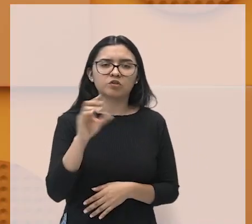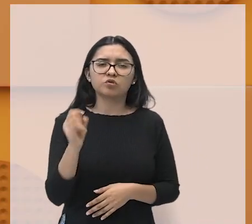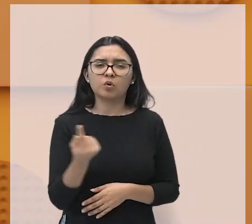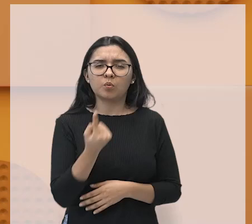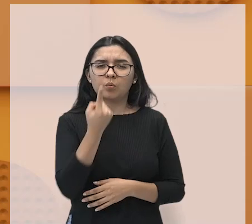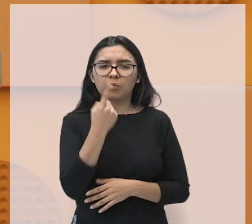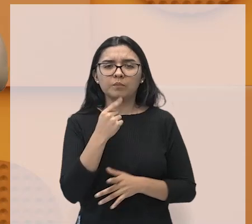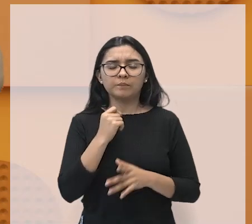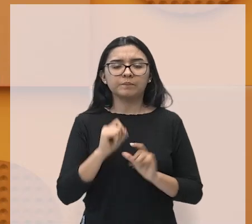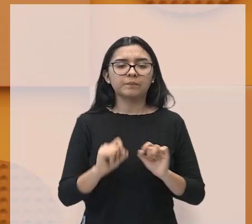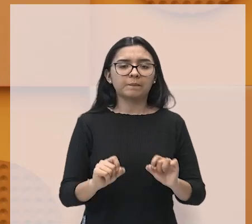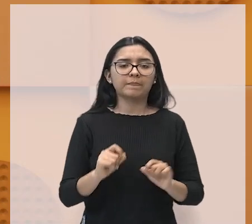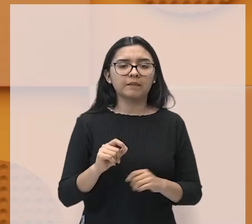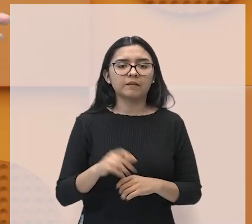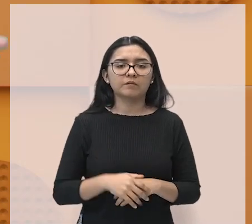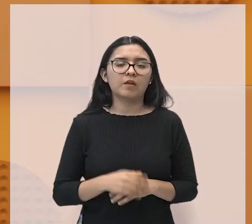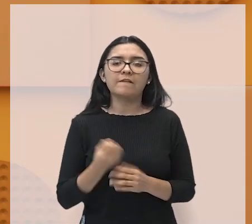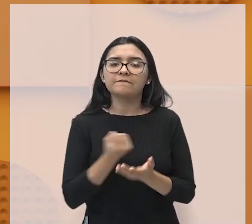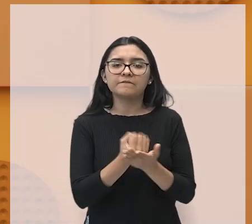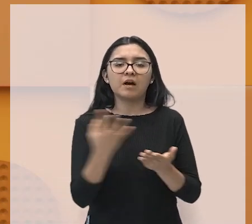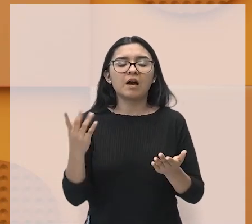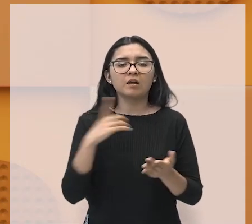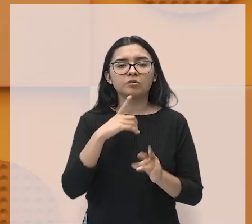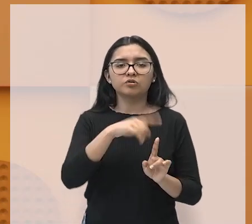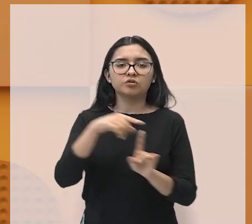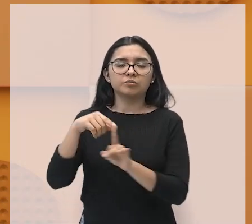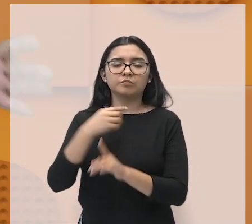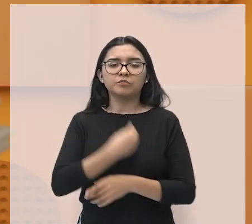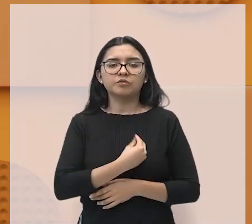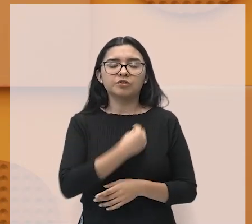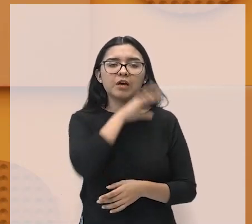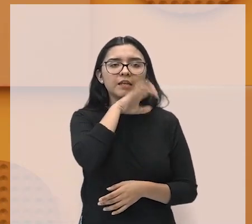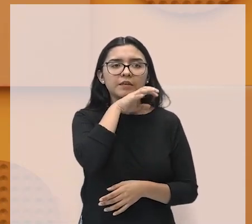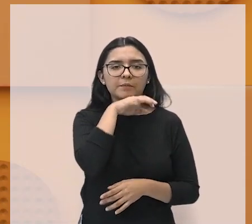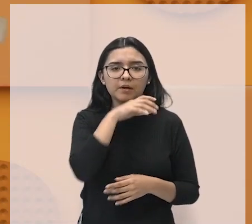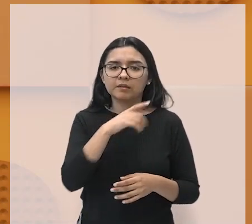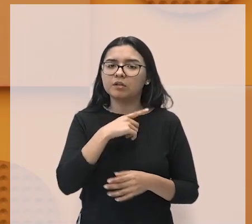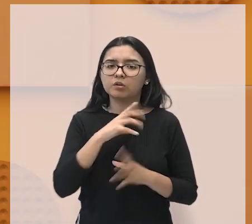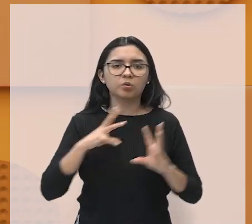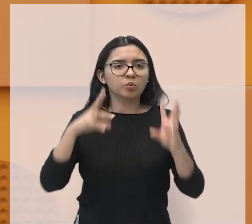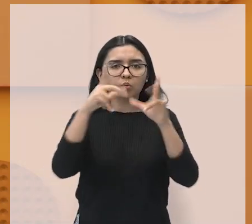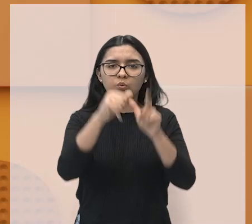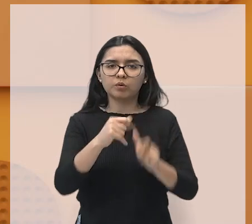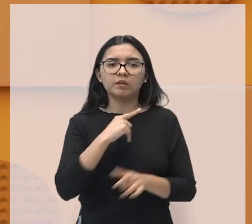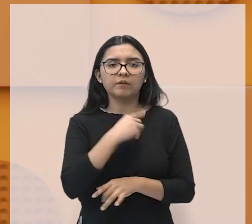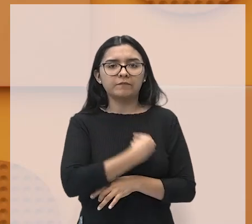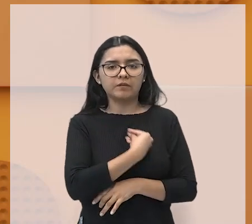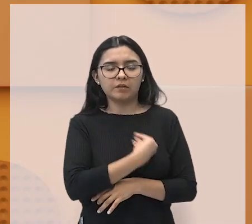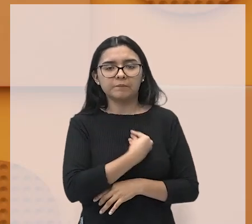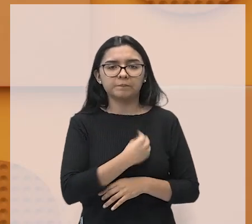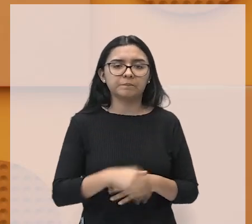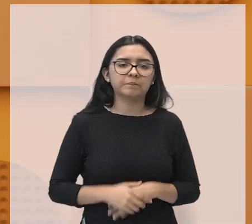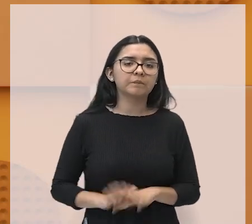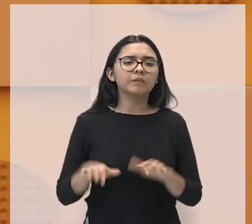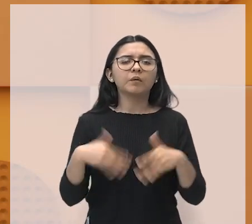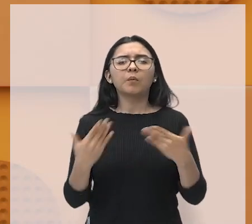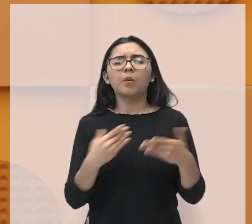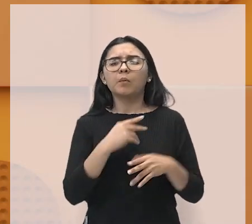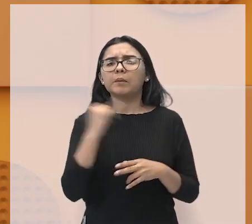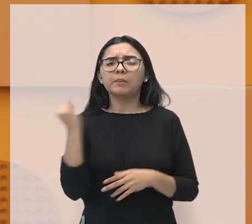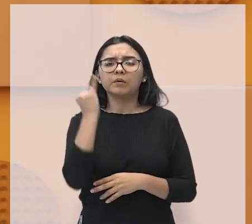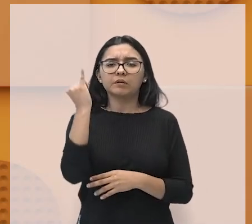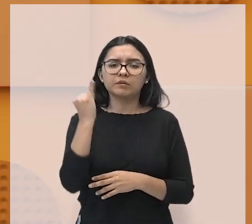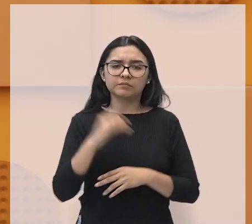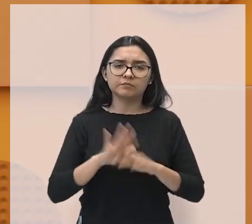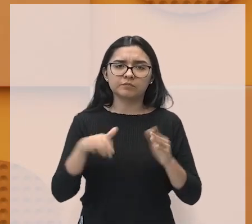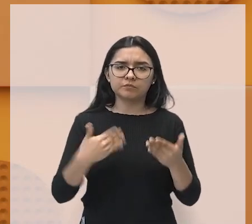da variedade de animais de um determinado local, nós estamos falando ali de um todo também. E qual é a importância dela?